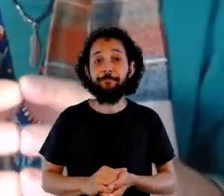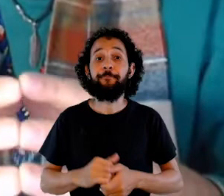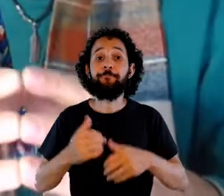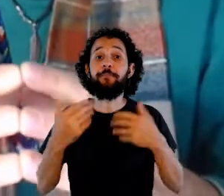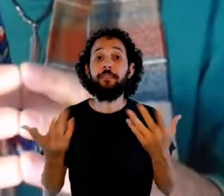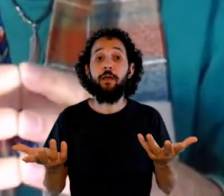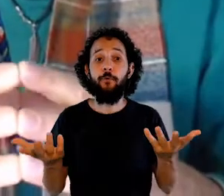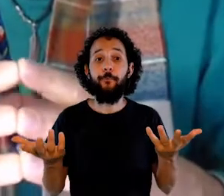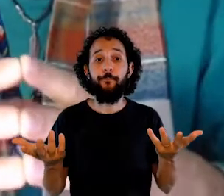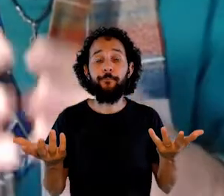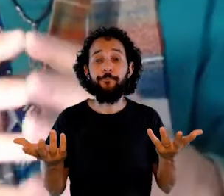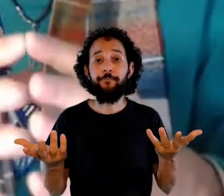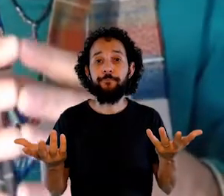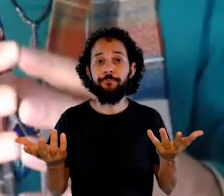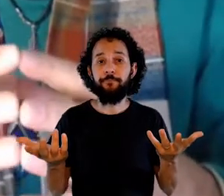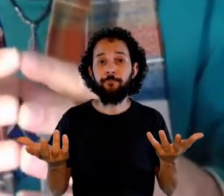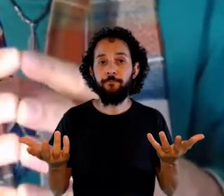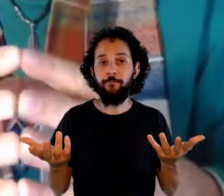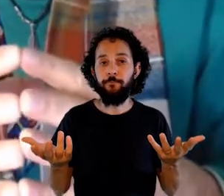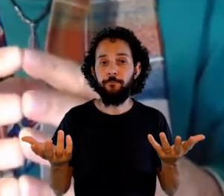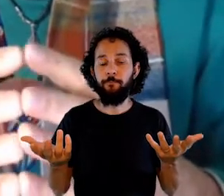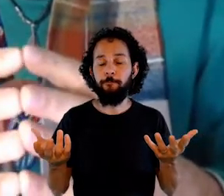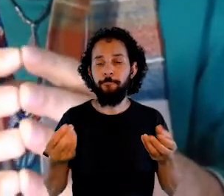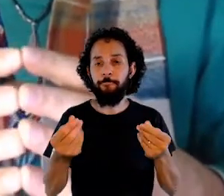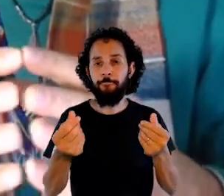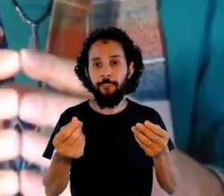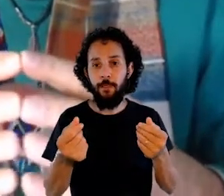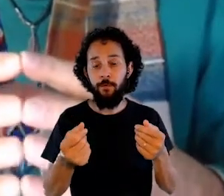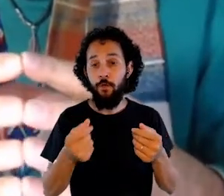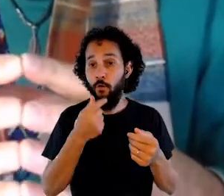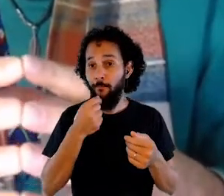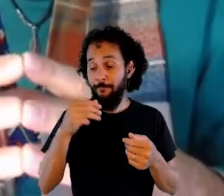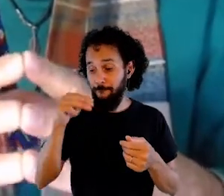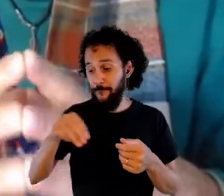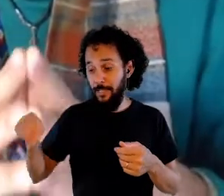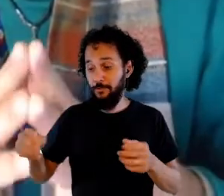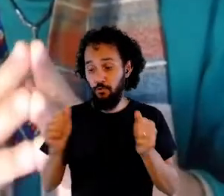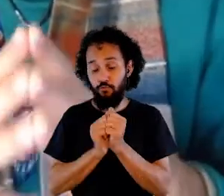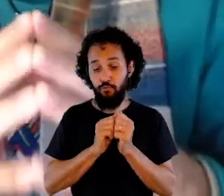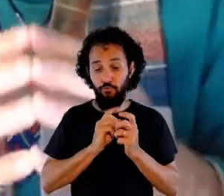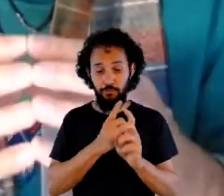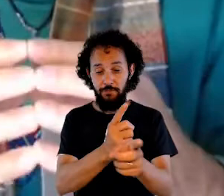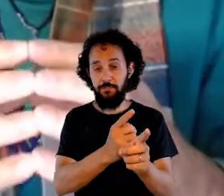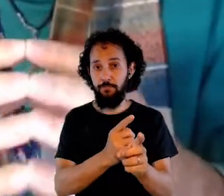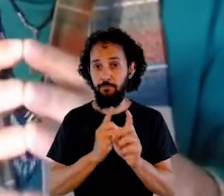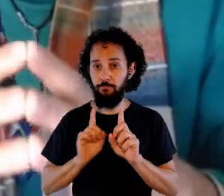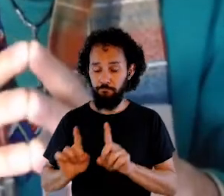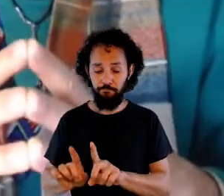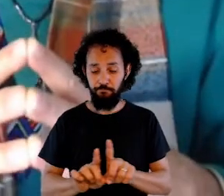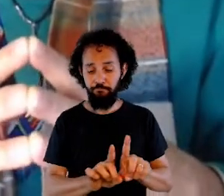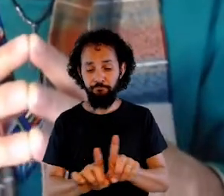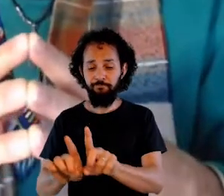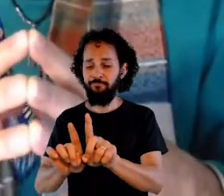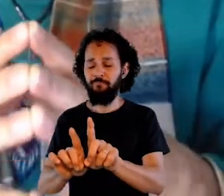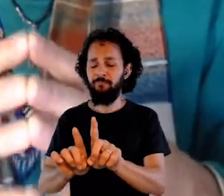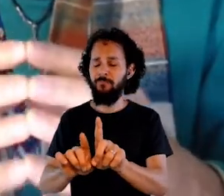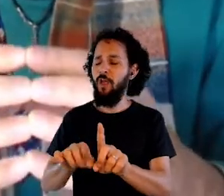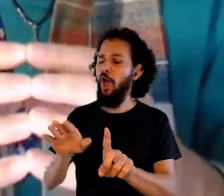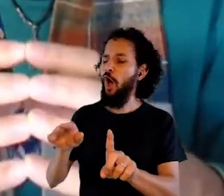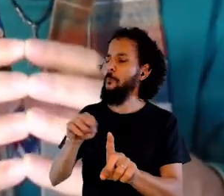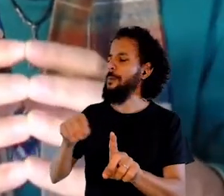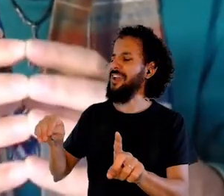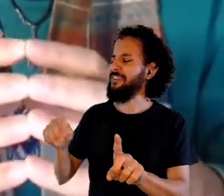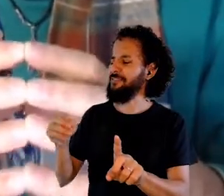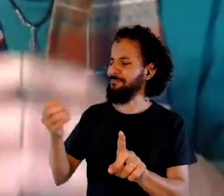mestre, caminhando com o seu discípulo, um dia virou para ele e falou assim: mas, mestre, me diz uma coisa. Por que todas